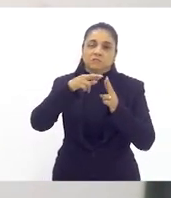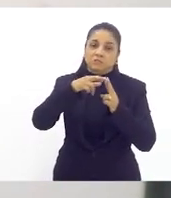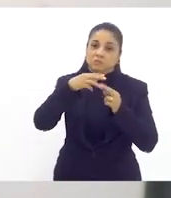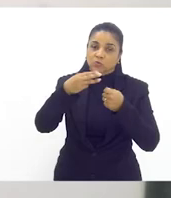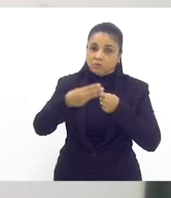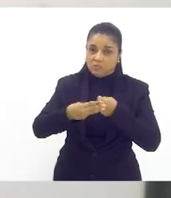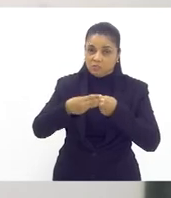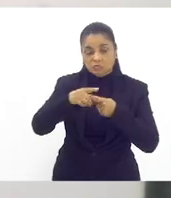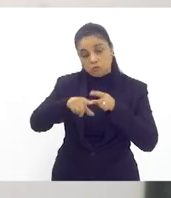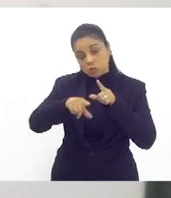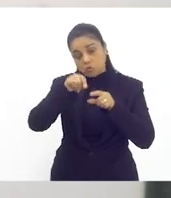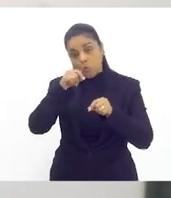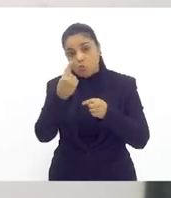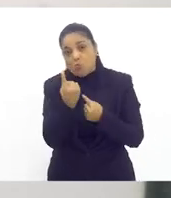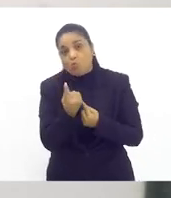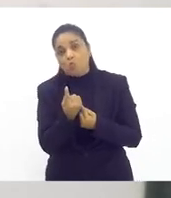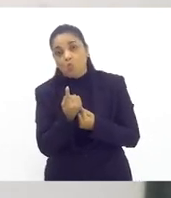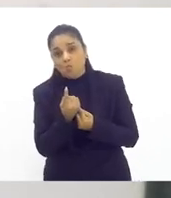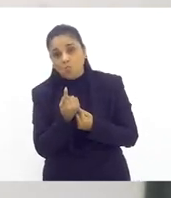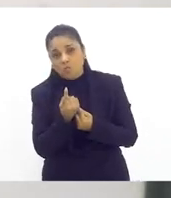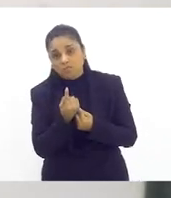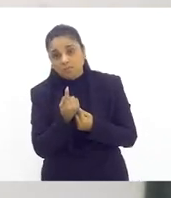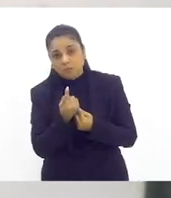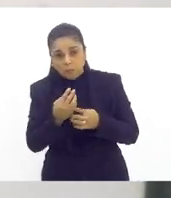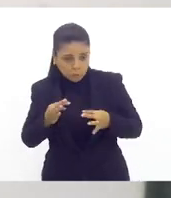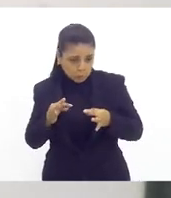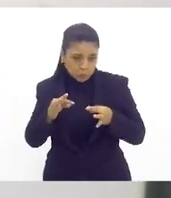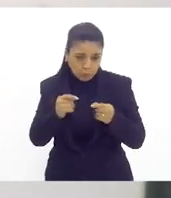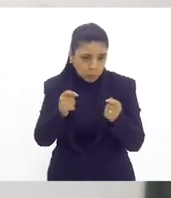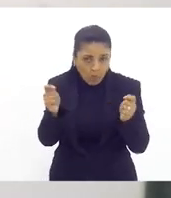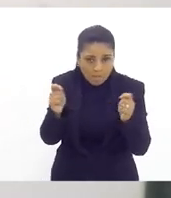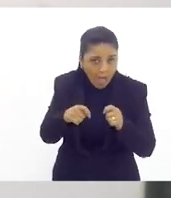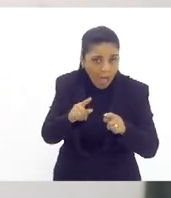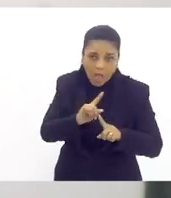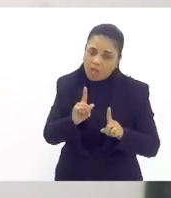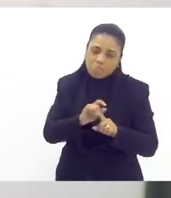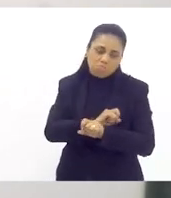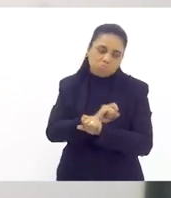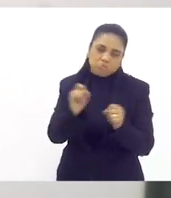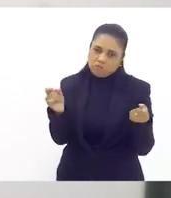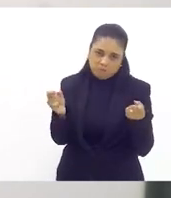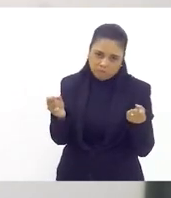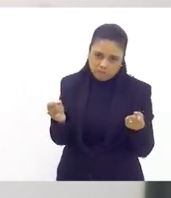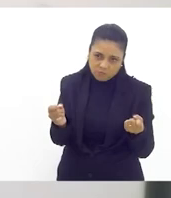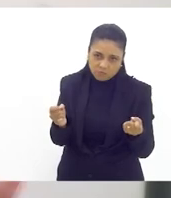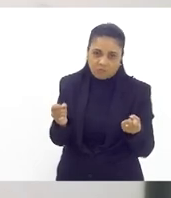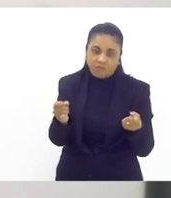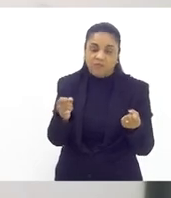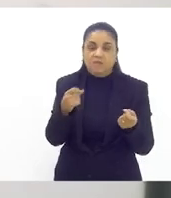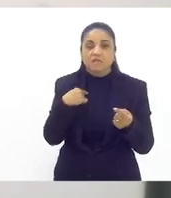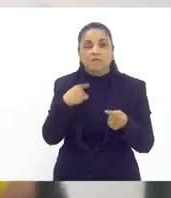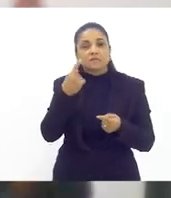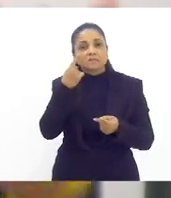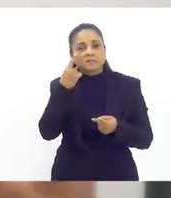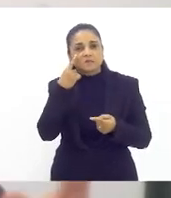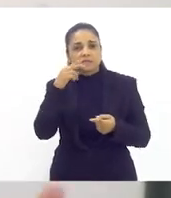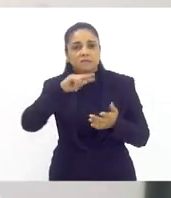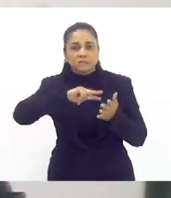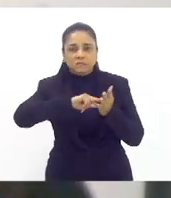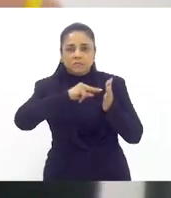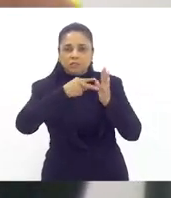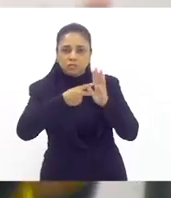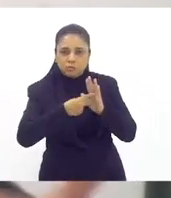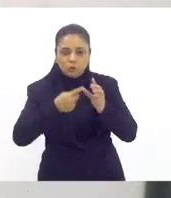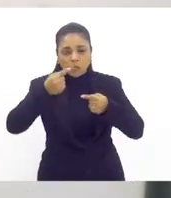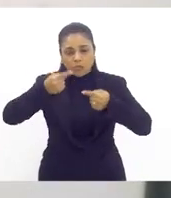pode escolher um não precisa dar conta de tudo porque não vai dar mesmo tá então caso faça sentido no debate